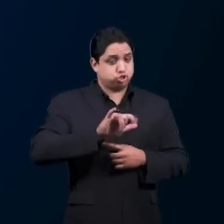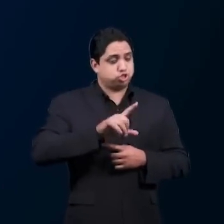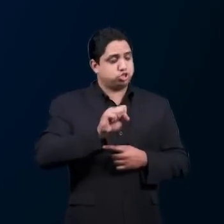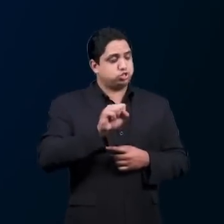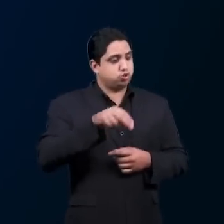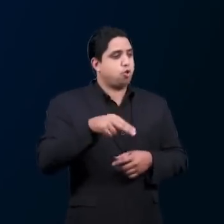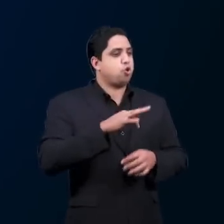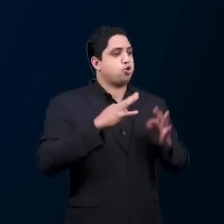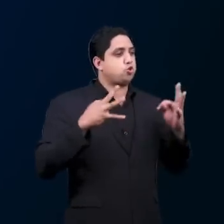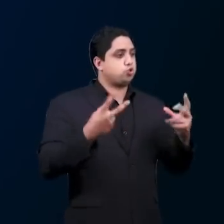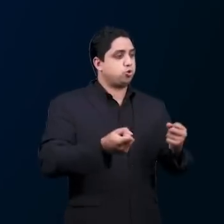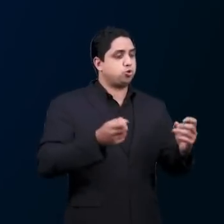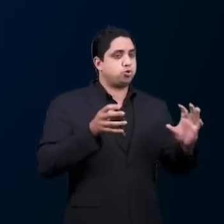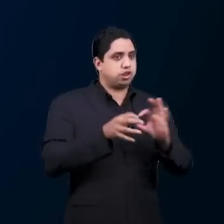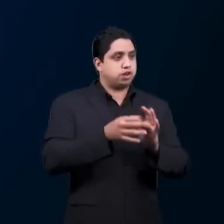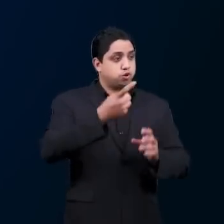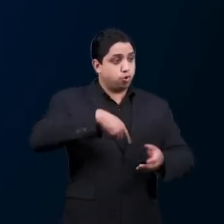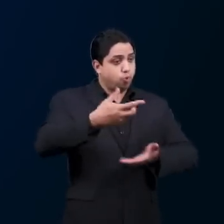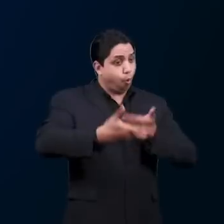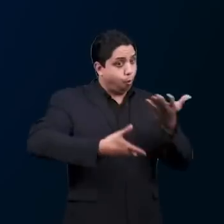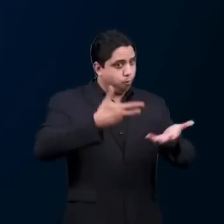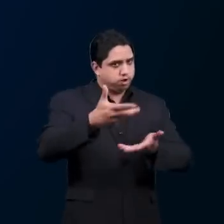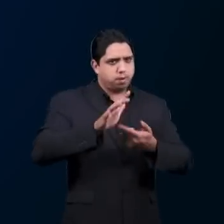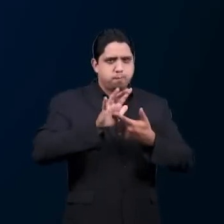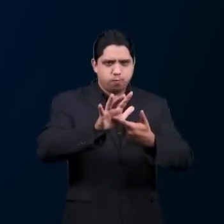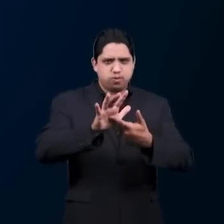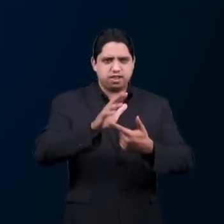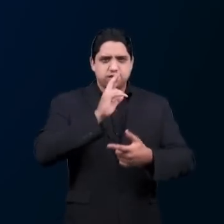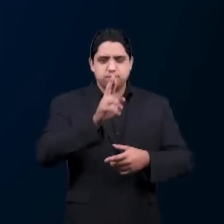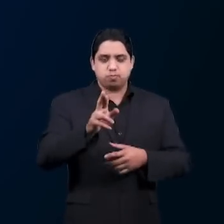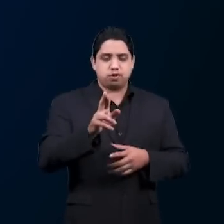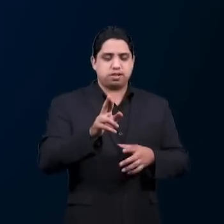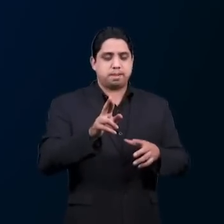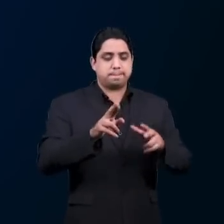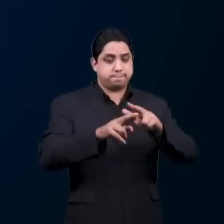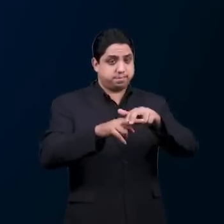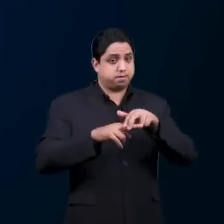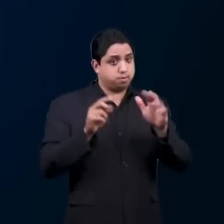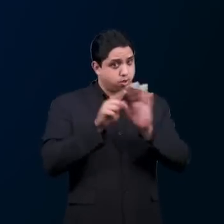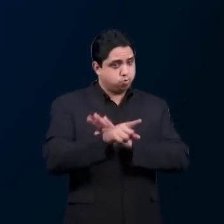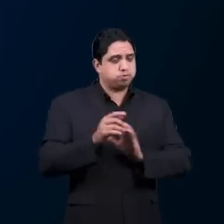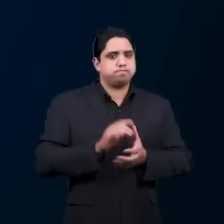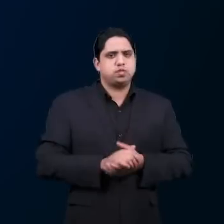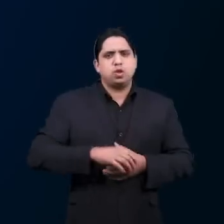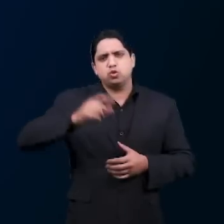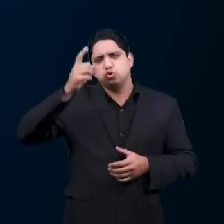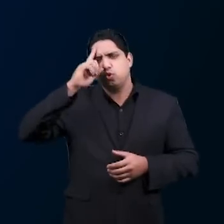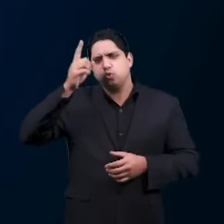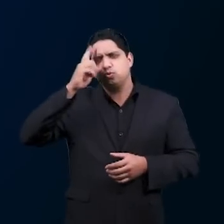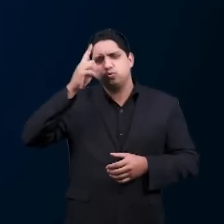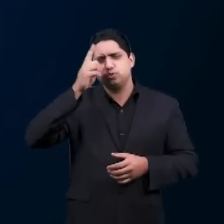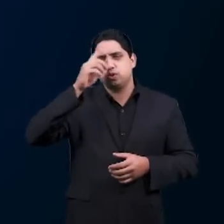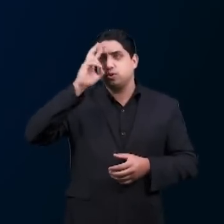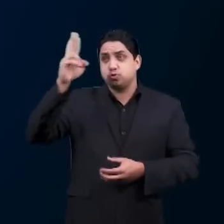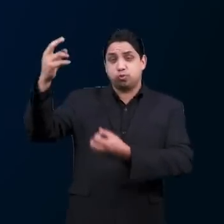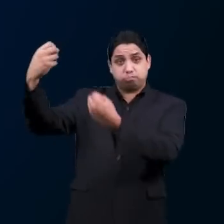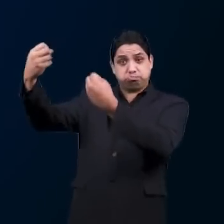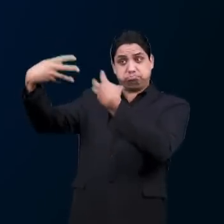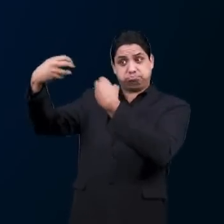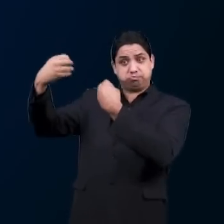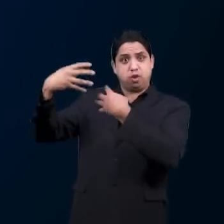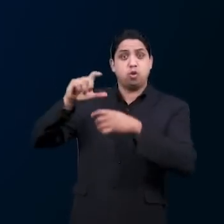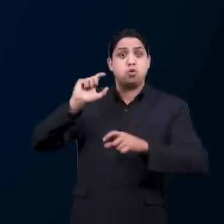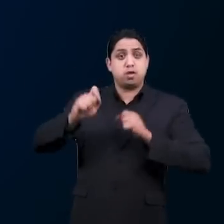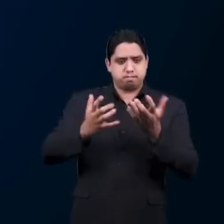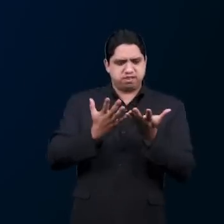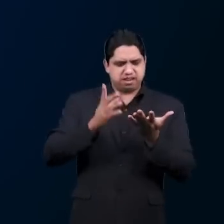Estamos aqui para partilhar aquilo que o Senhor tem nos ensinado, através das perguntas da Escola Bíblica Dominical. Cada dia o Senhor tem nos ensinado aquilo que é a